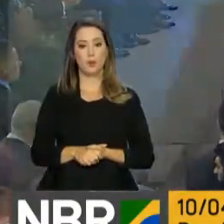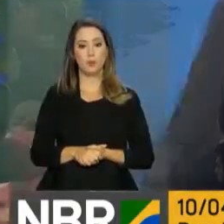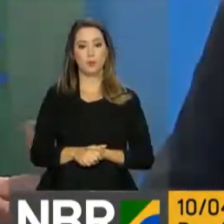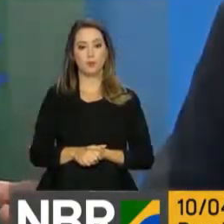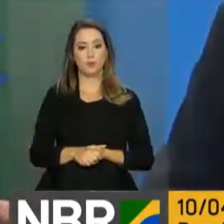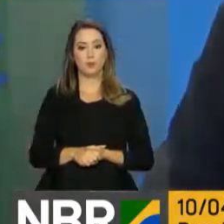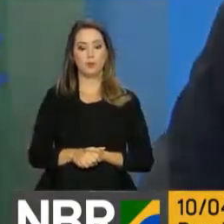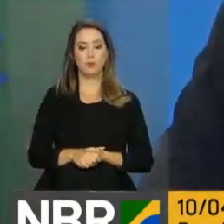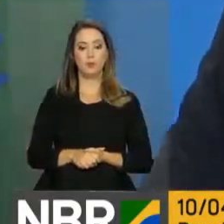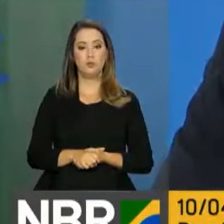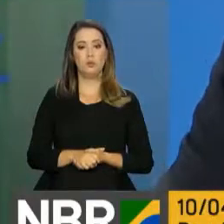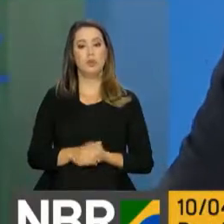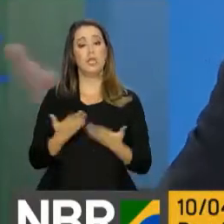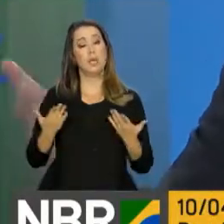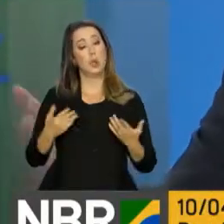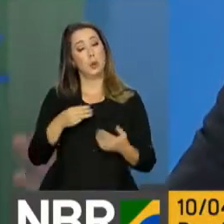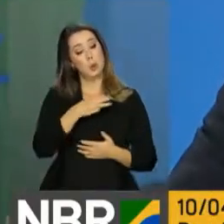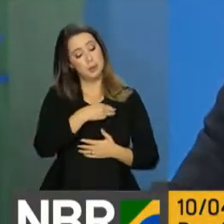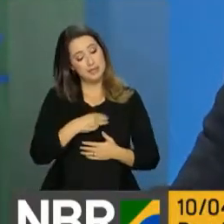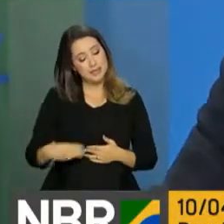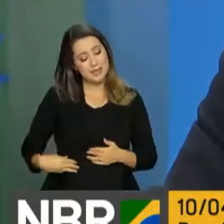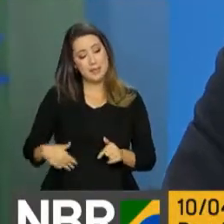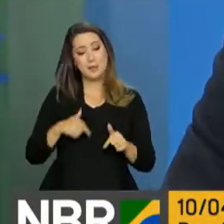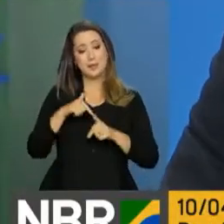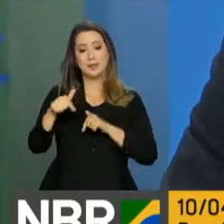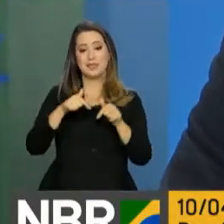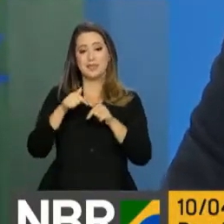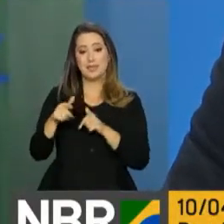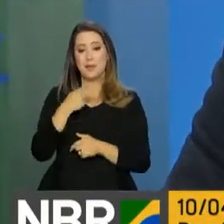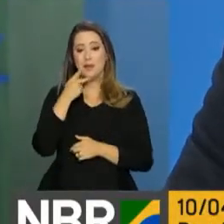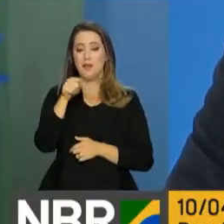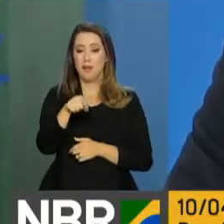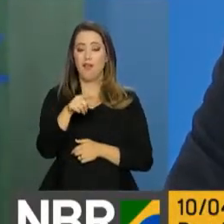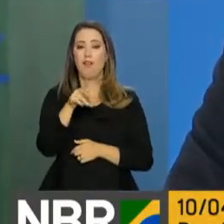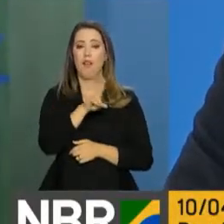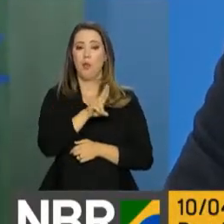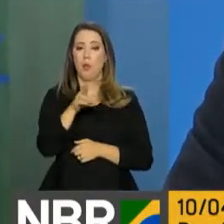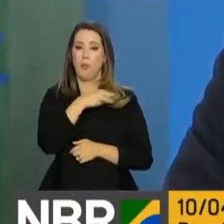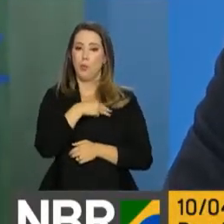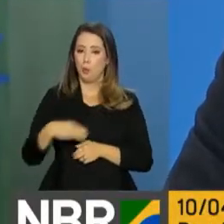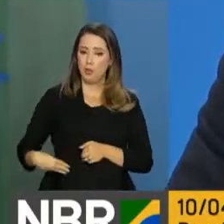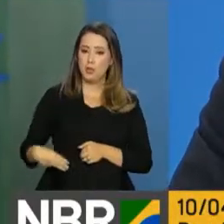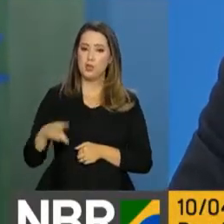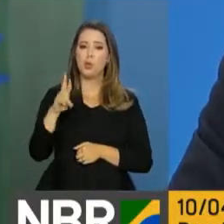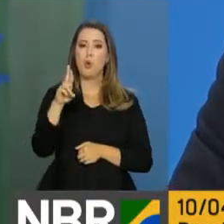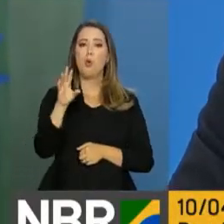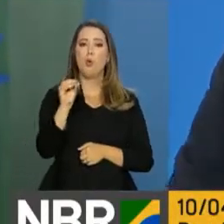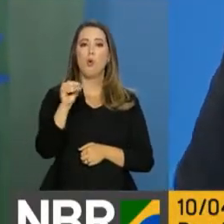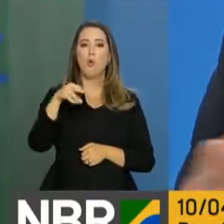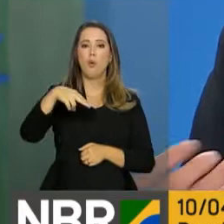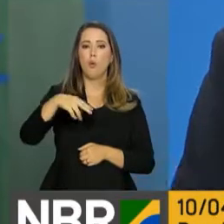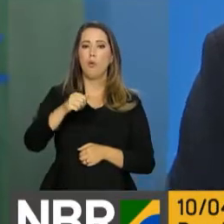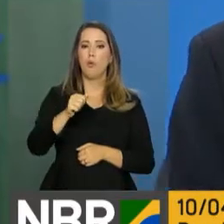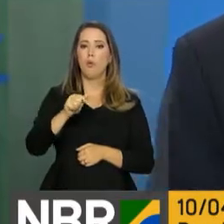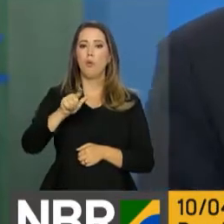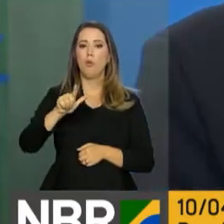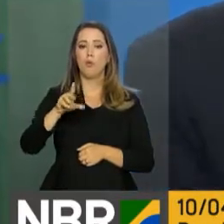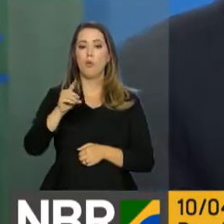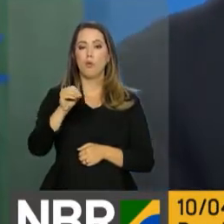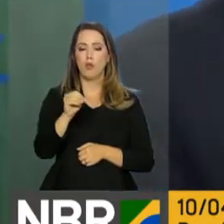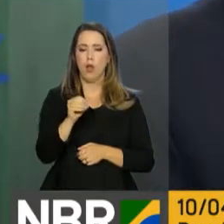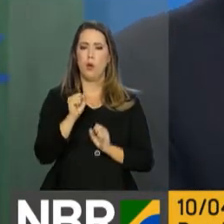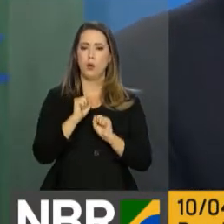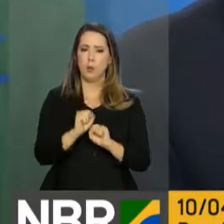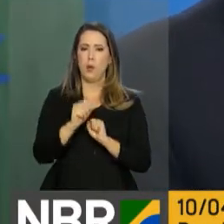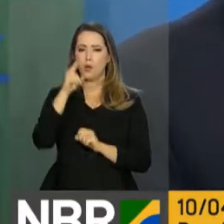No trabalho, eu quero recordar a figura do Ronaldo Nogueira. E permitam-me essa